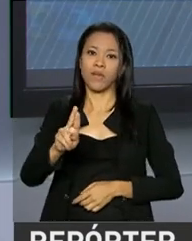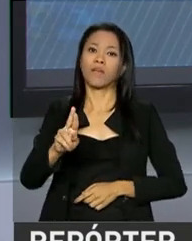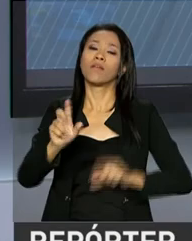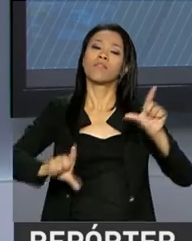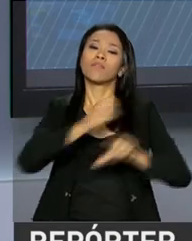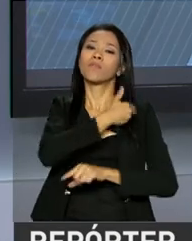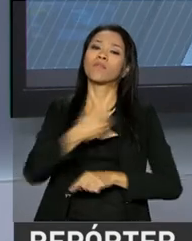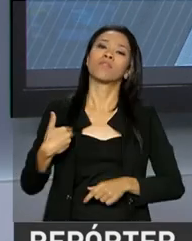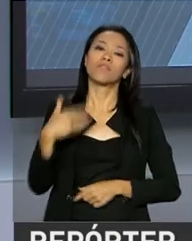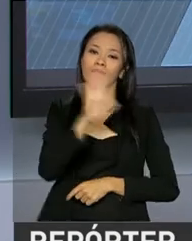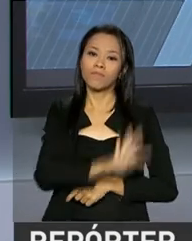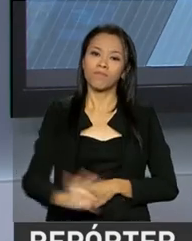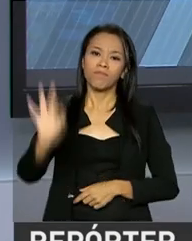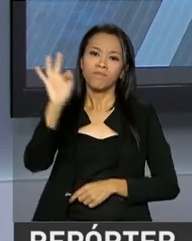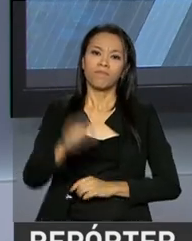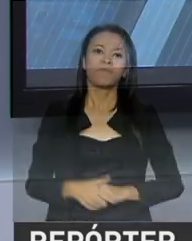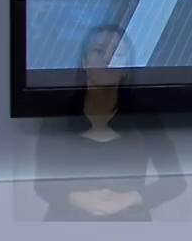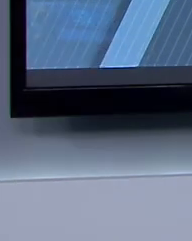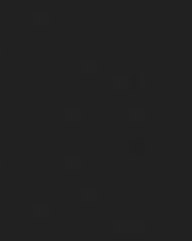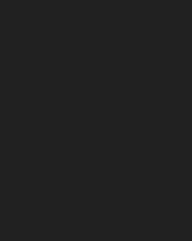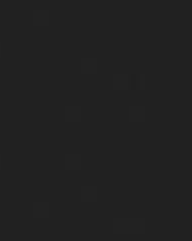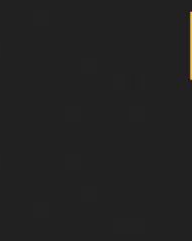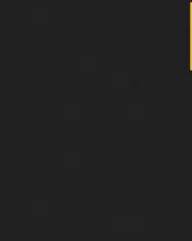a tv do governo federal